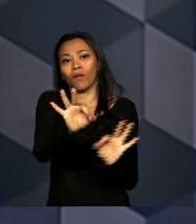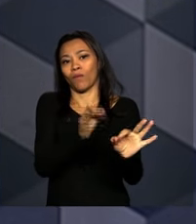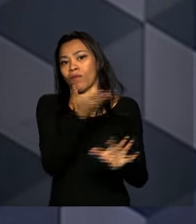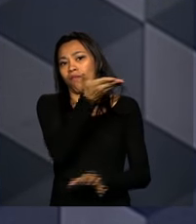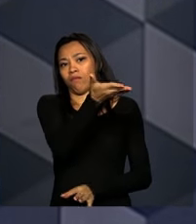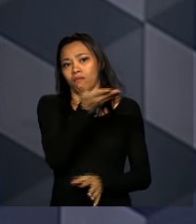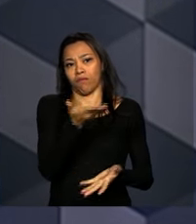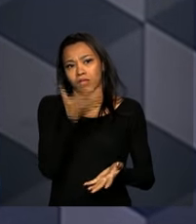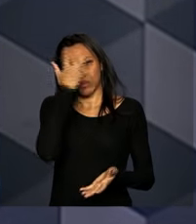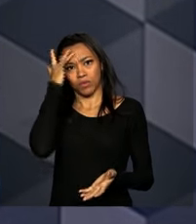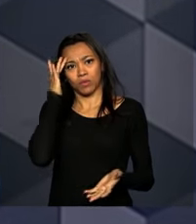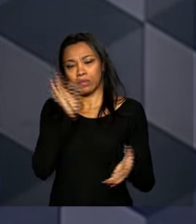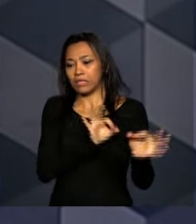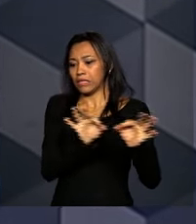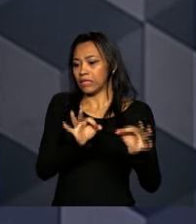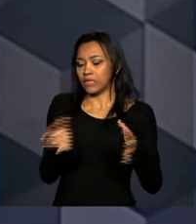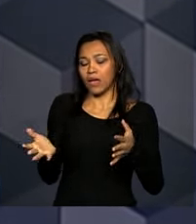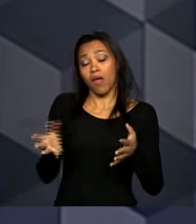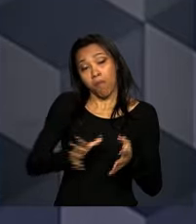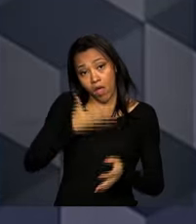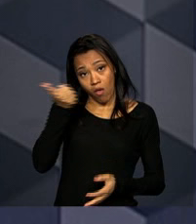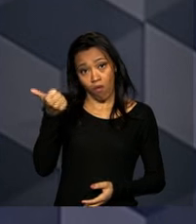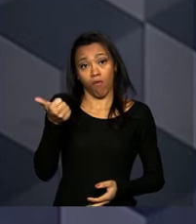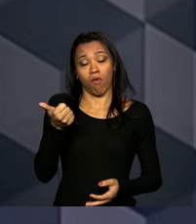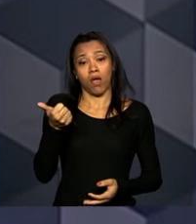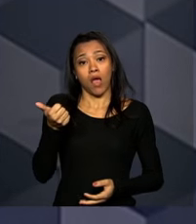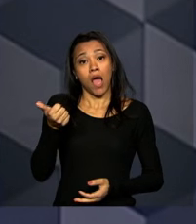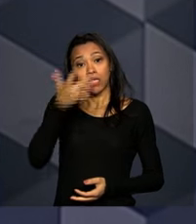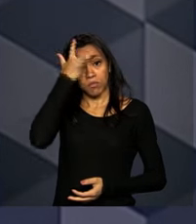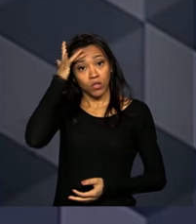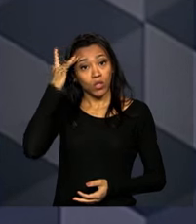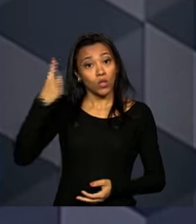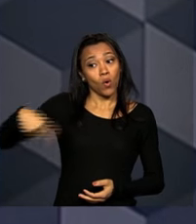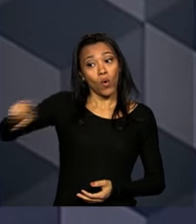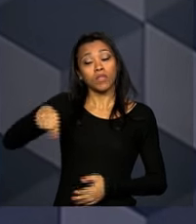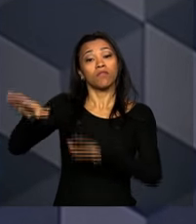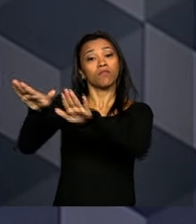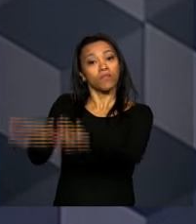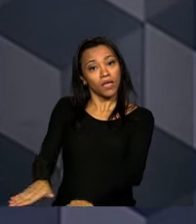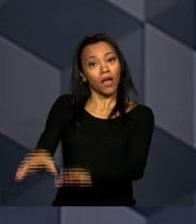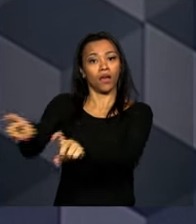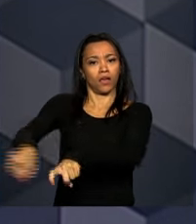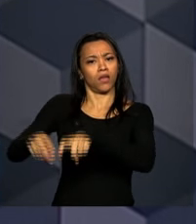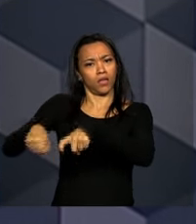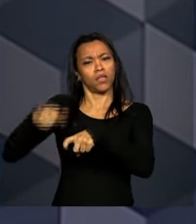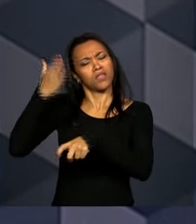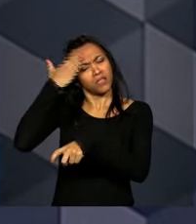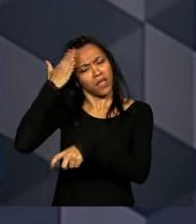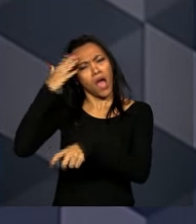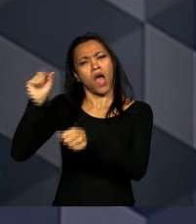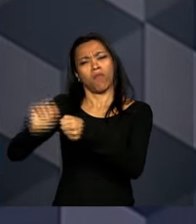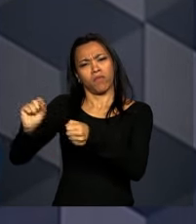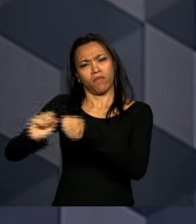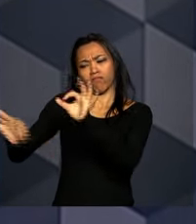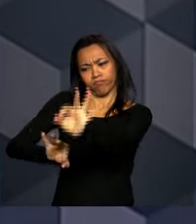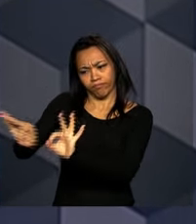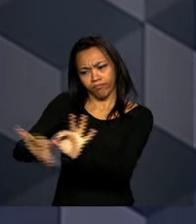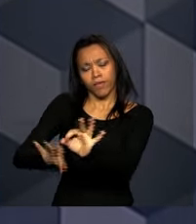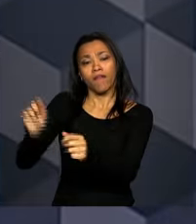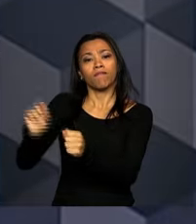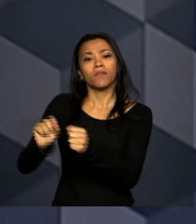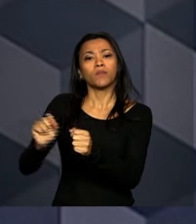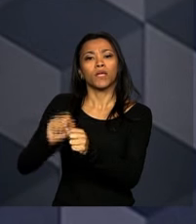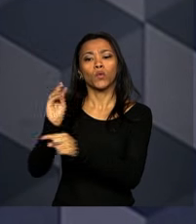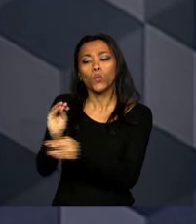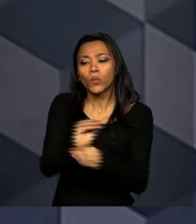cidade. É muito melhor a gente manter as pessoas fazendo aquilo que elas sabem fazer. Produzir